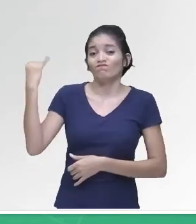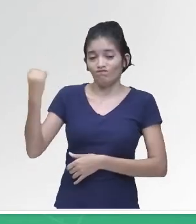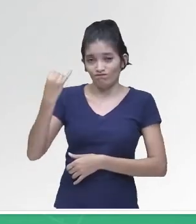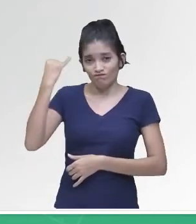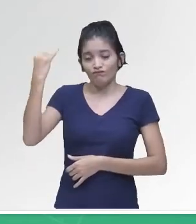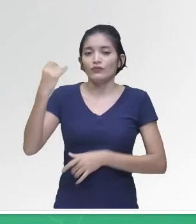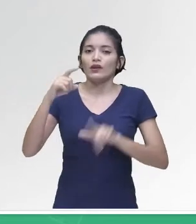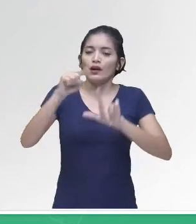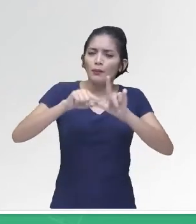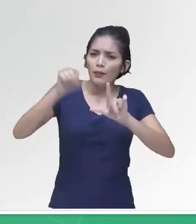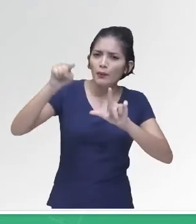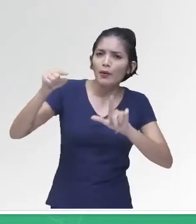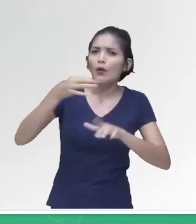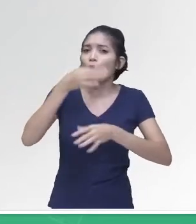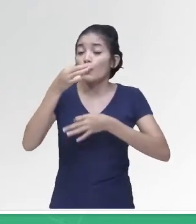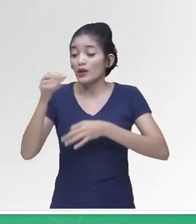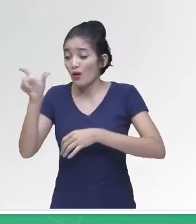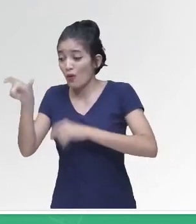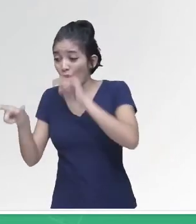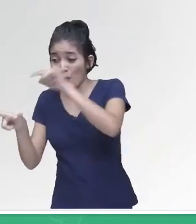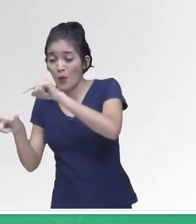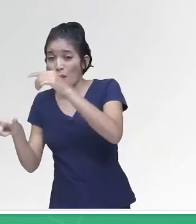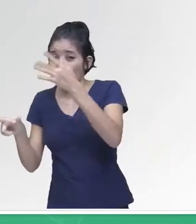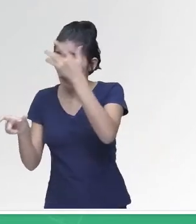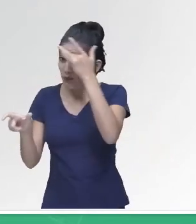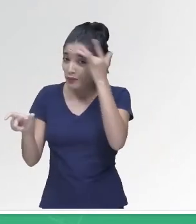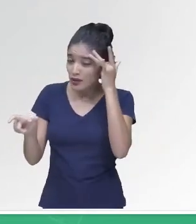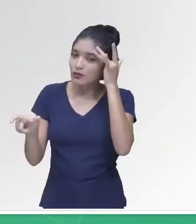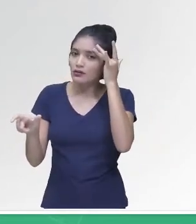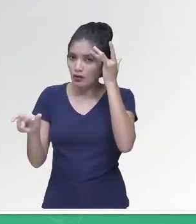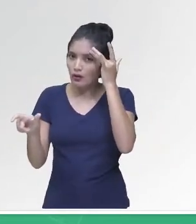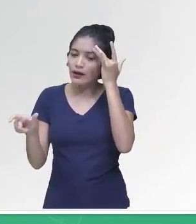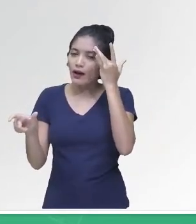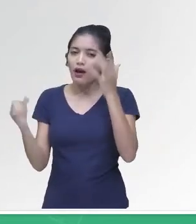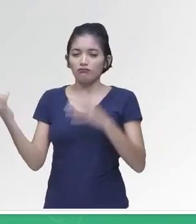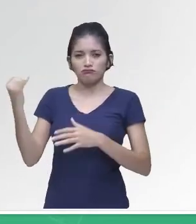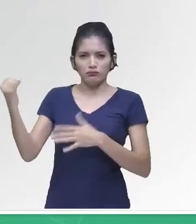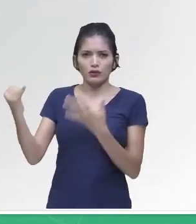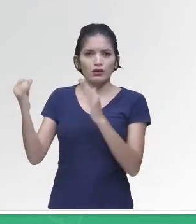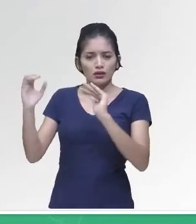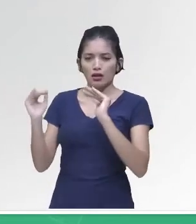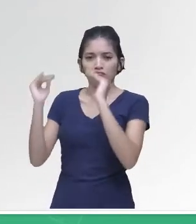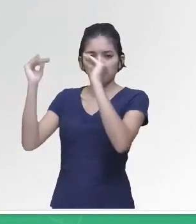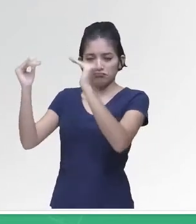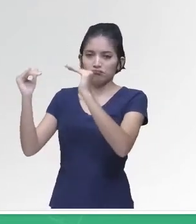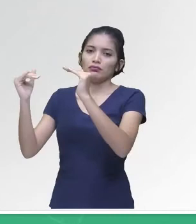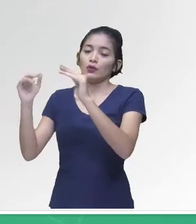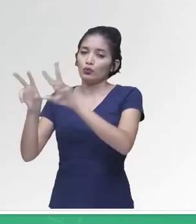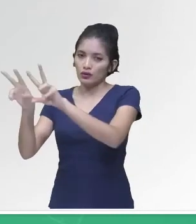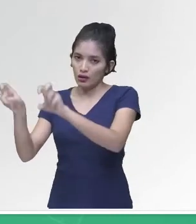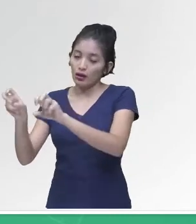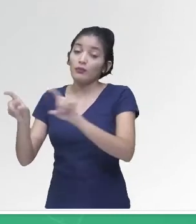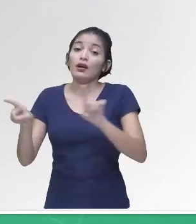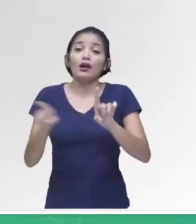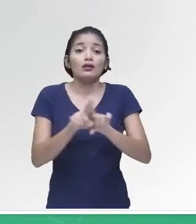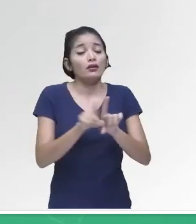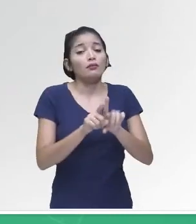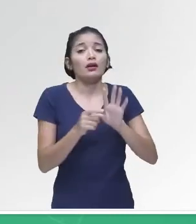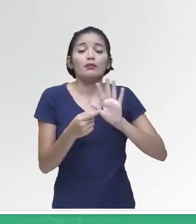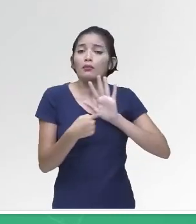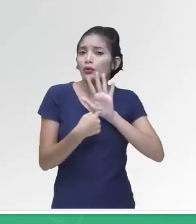estatístico, opinião de uma pessoa que é autoridade no caso, autoridade no assunto. Eu posso